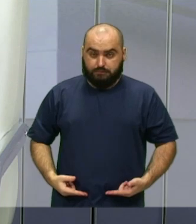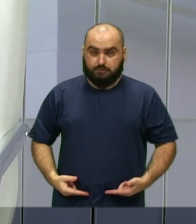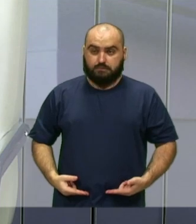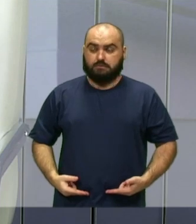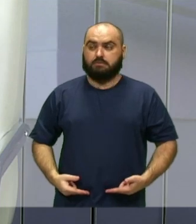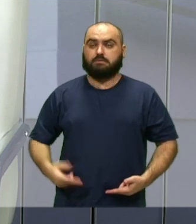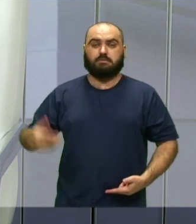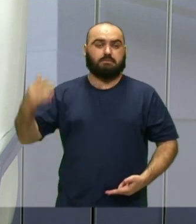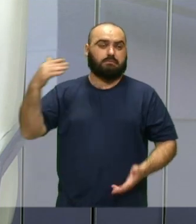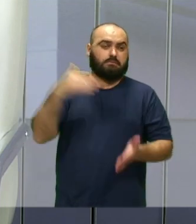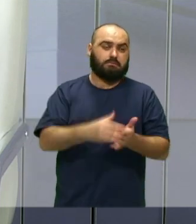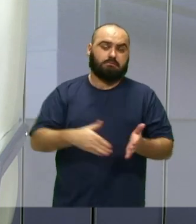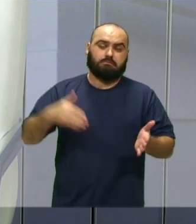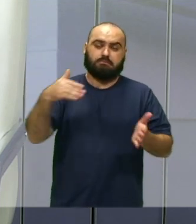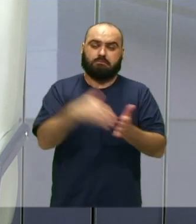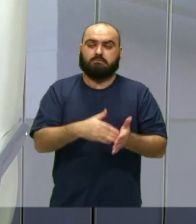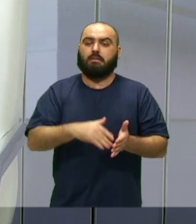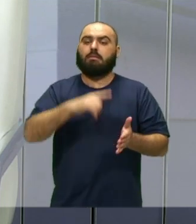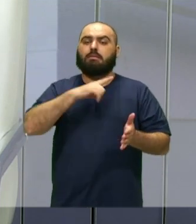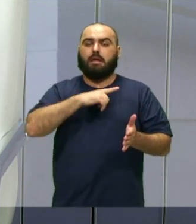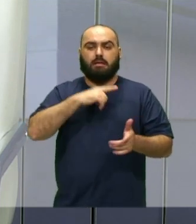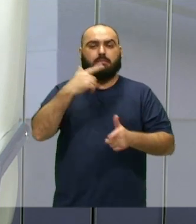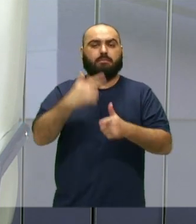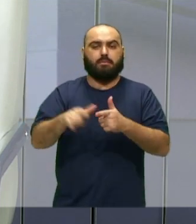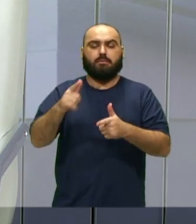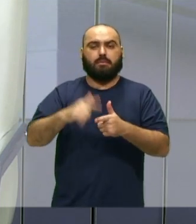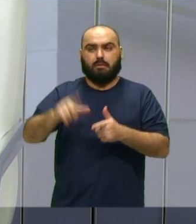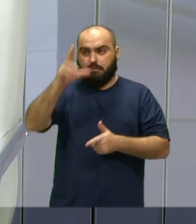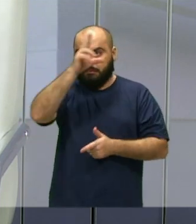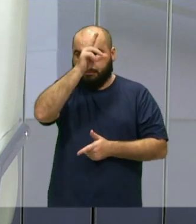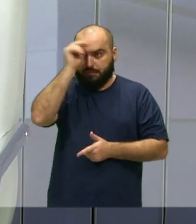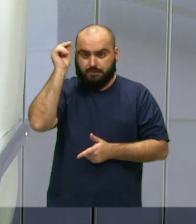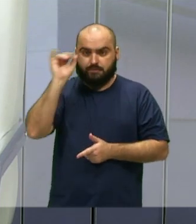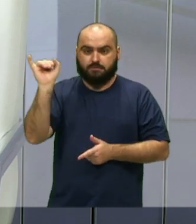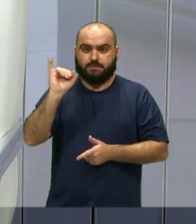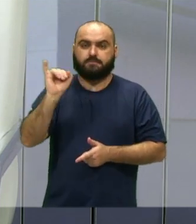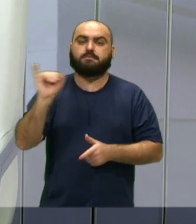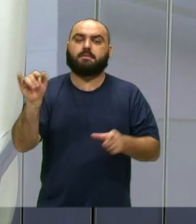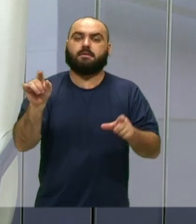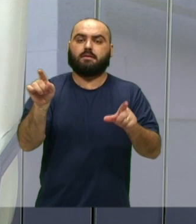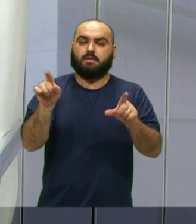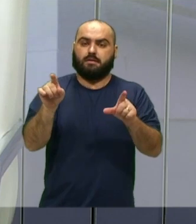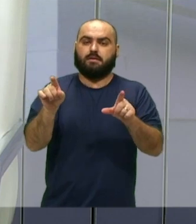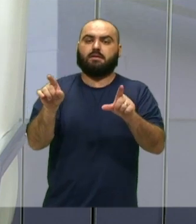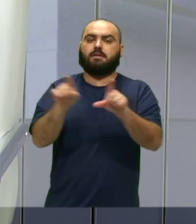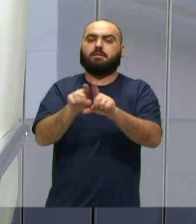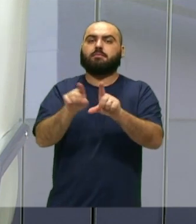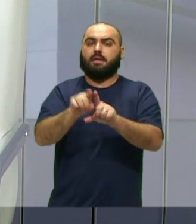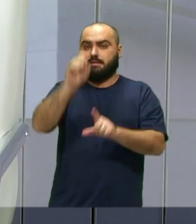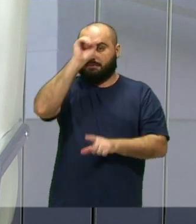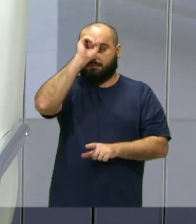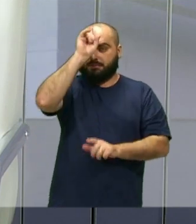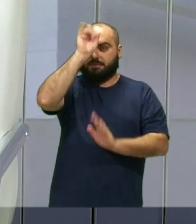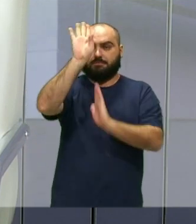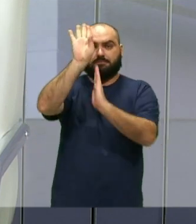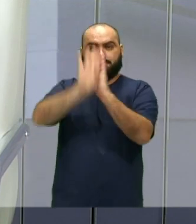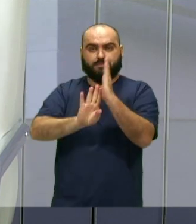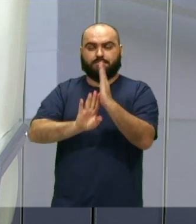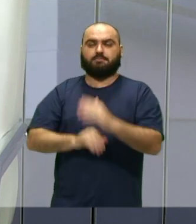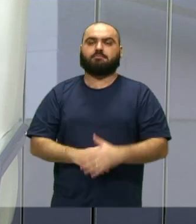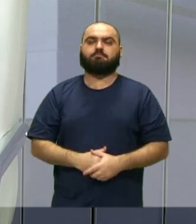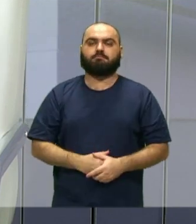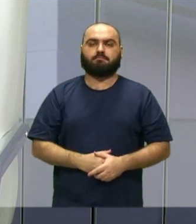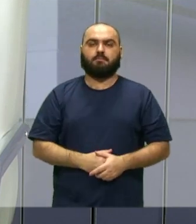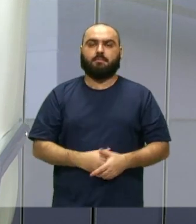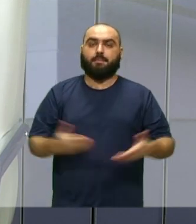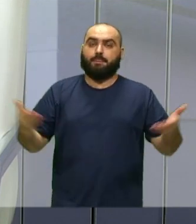A gente vê obstáculos criados pela Prefeitura de Itajaí e também pelo Hospital Marieta. Esses obstáculos